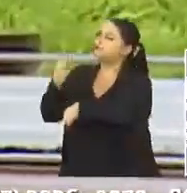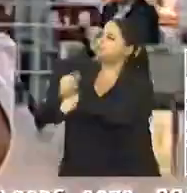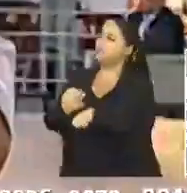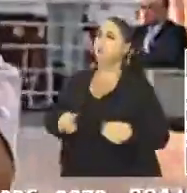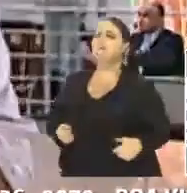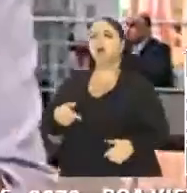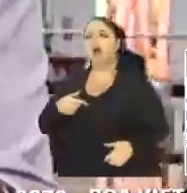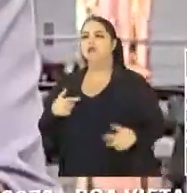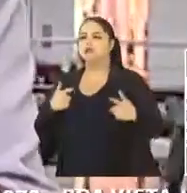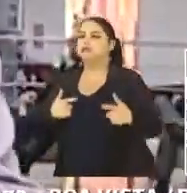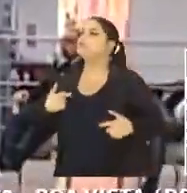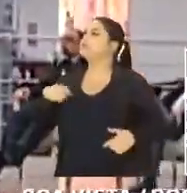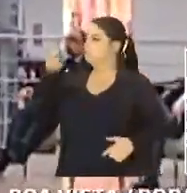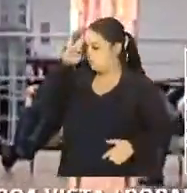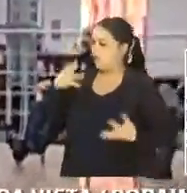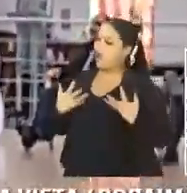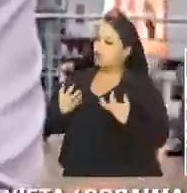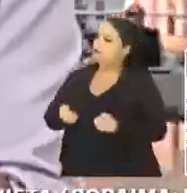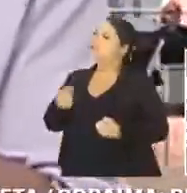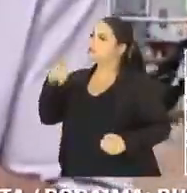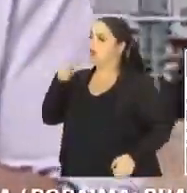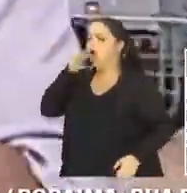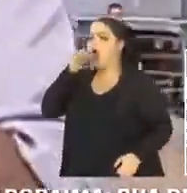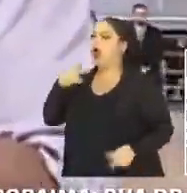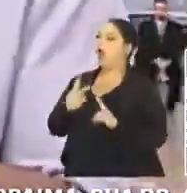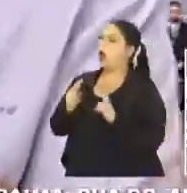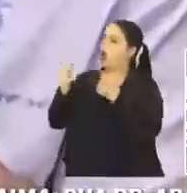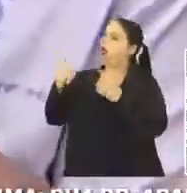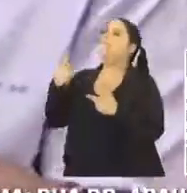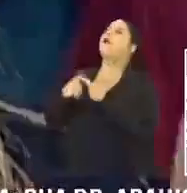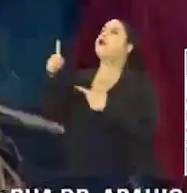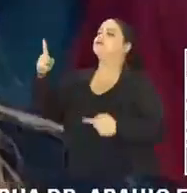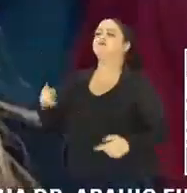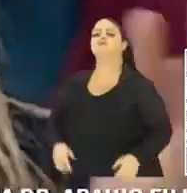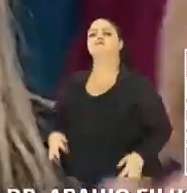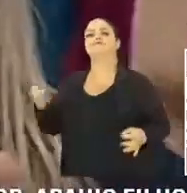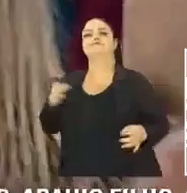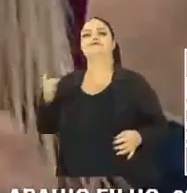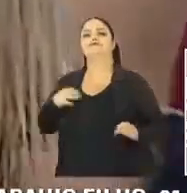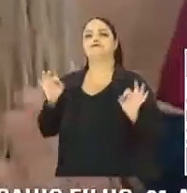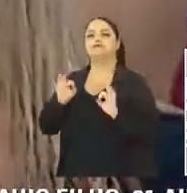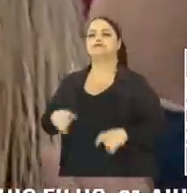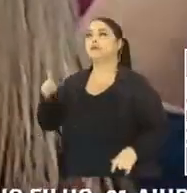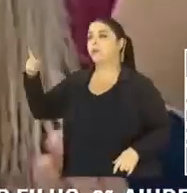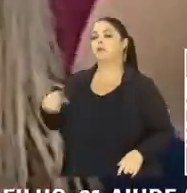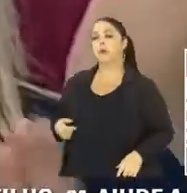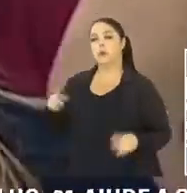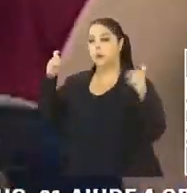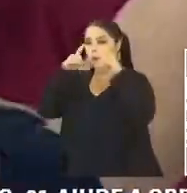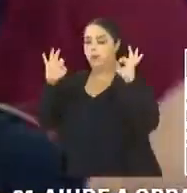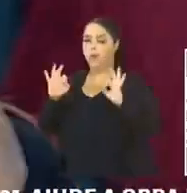luta. O Senhor assume e eu assisto, e a vitória vem, porque Deus não tem dificuldade. É?